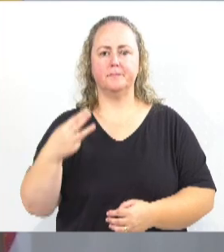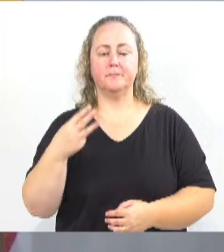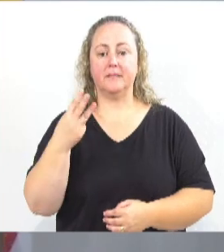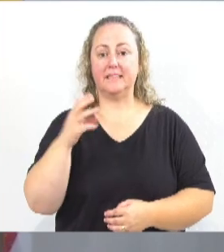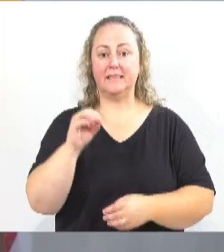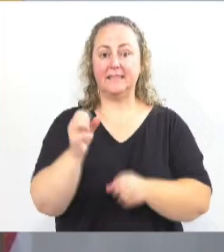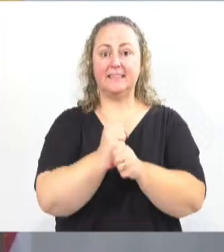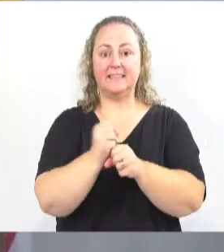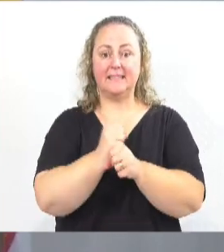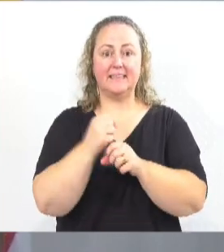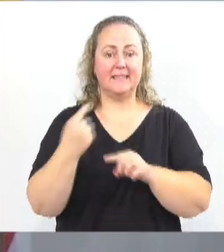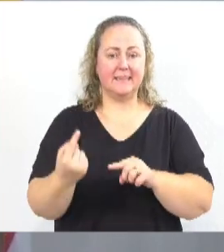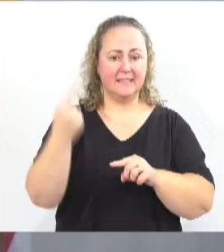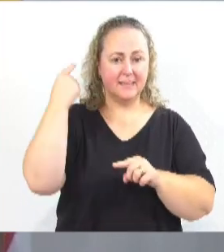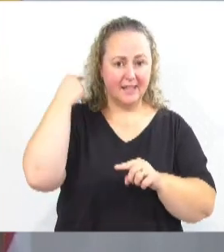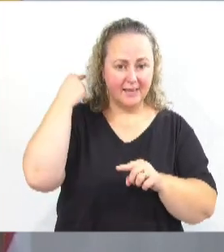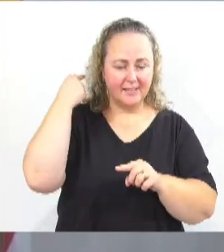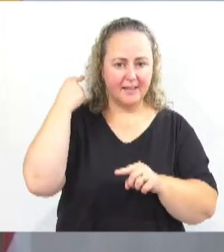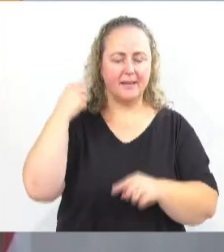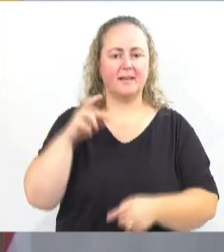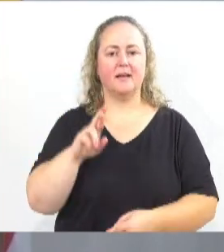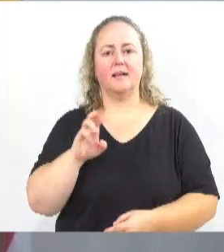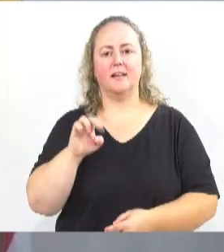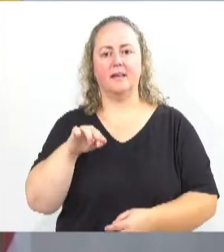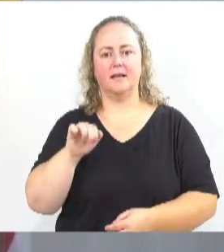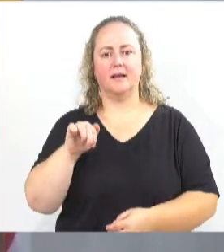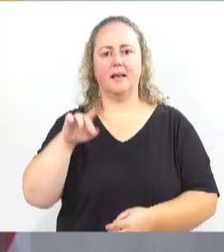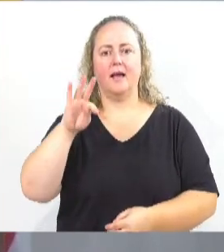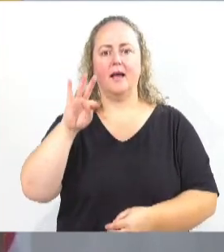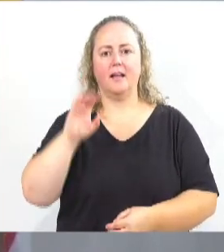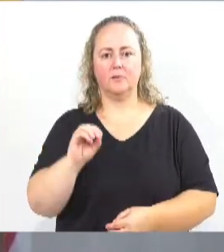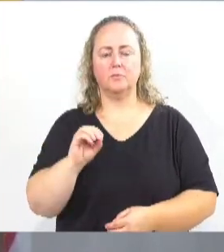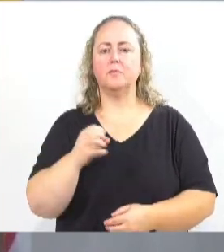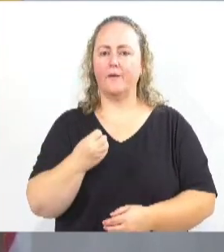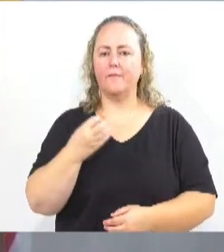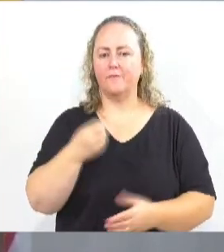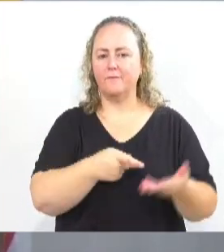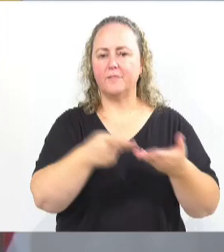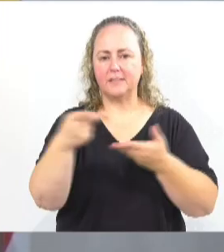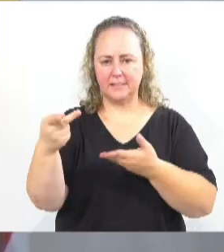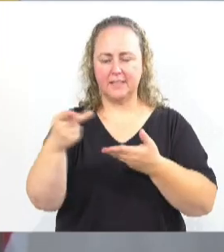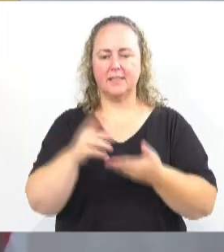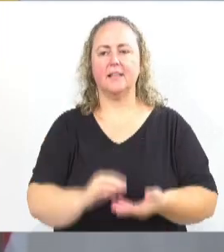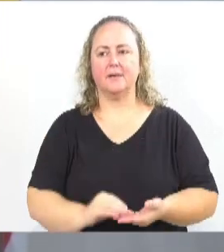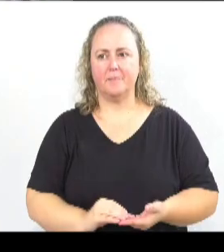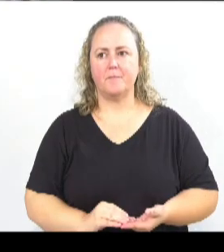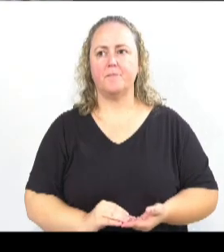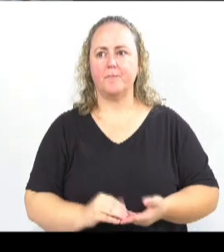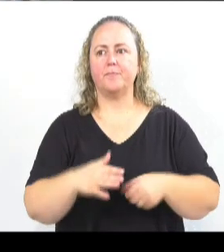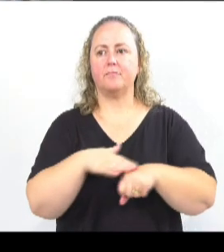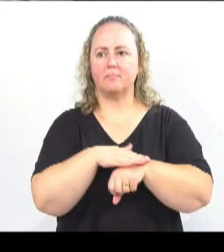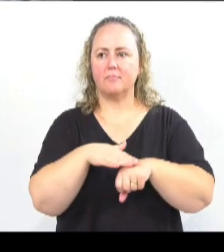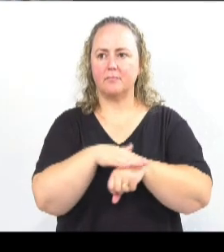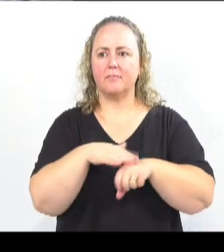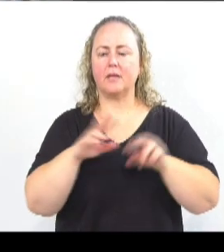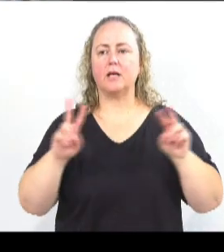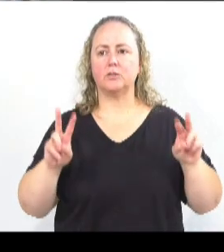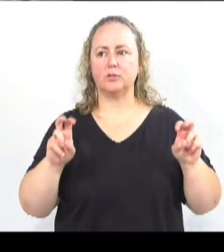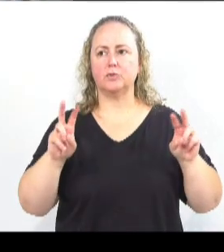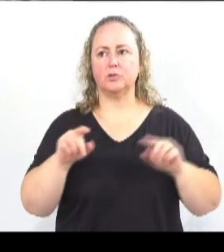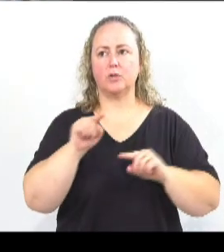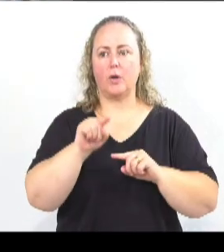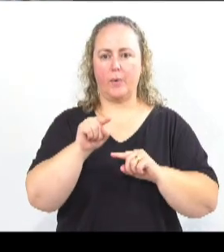atrás, o doutor Renato Viana, na qual nós fomos fazer uma visita a ele, passou uma imagem ali, fomos conversar com ele sobre esse